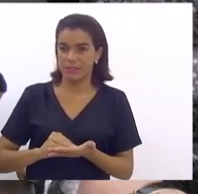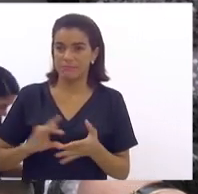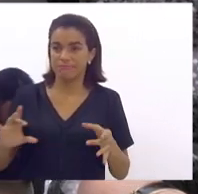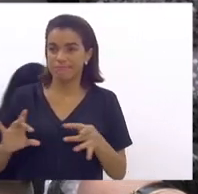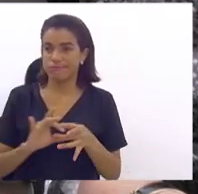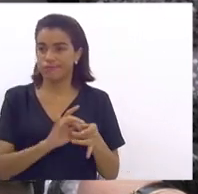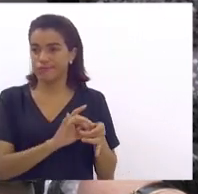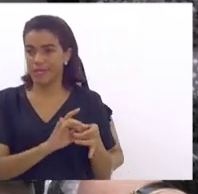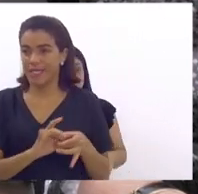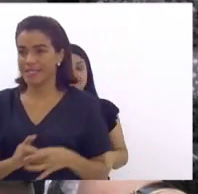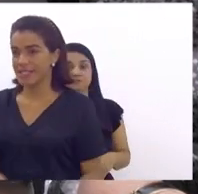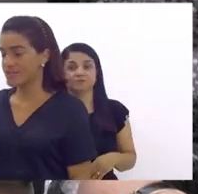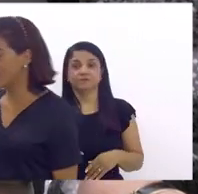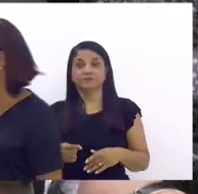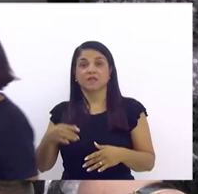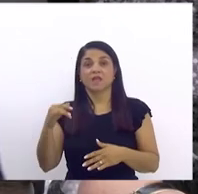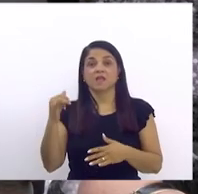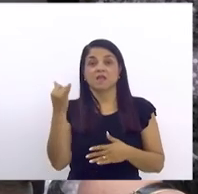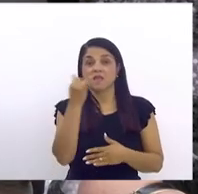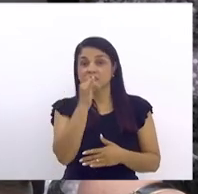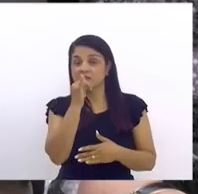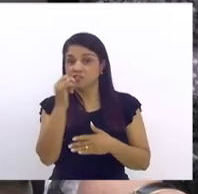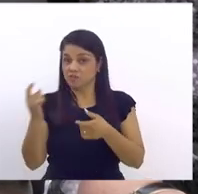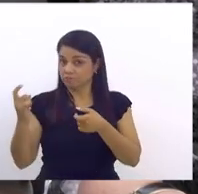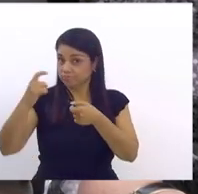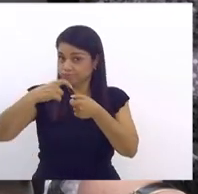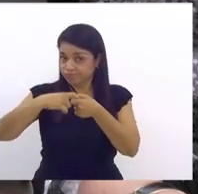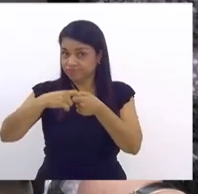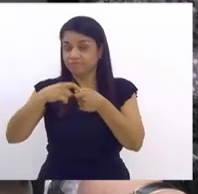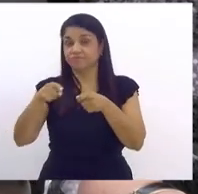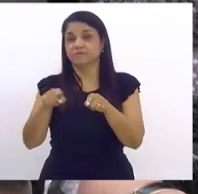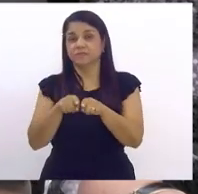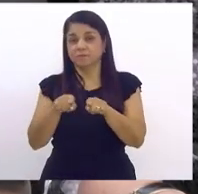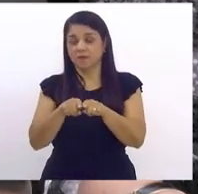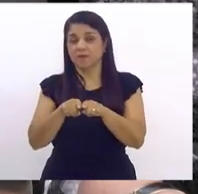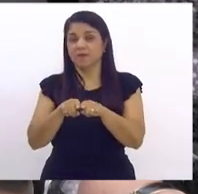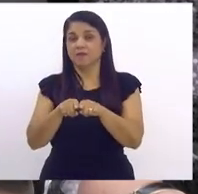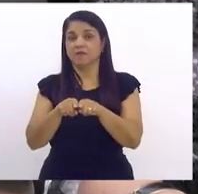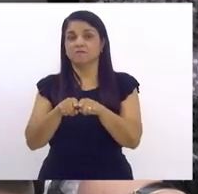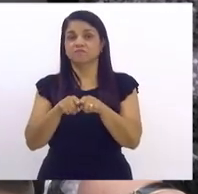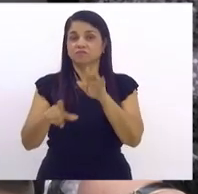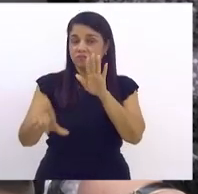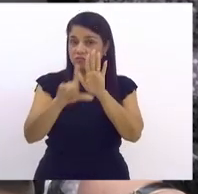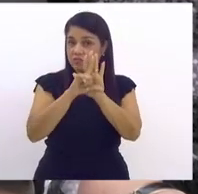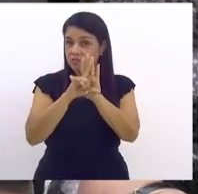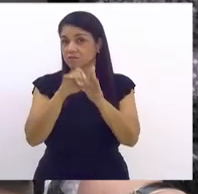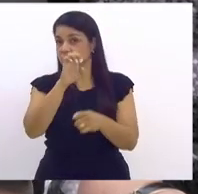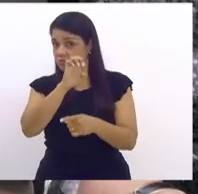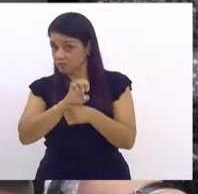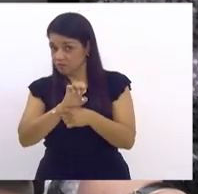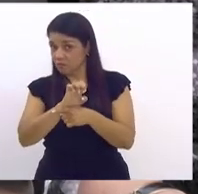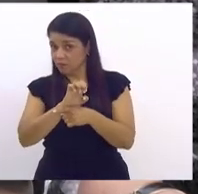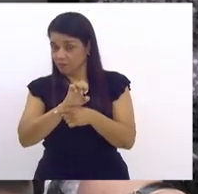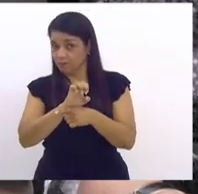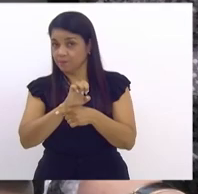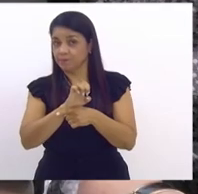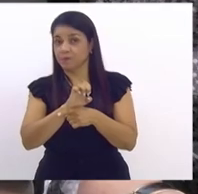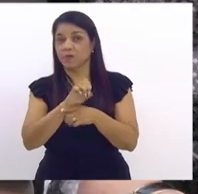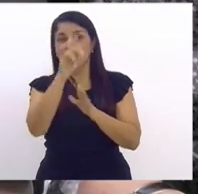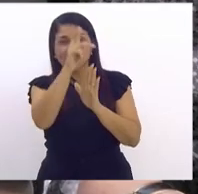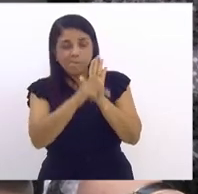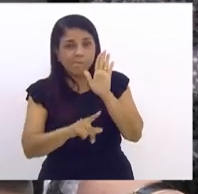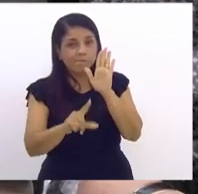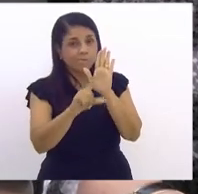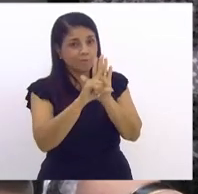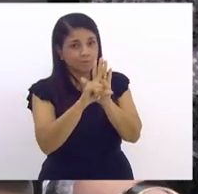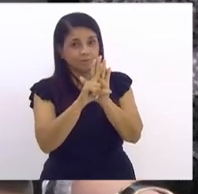ligadas à questão das energias elétricas também pode ser de legislação estadual. Então, é um projeto que a gente